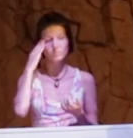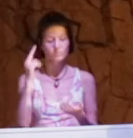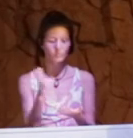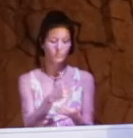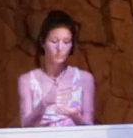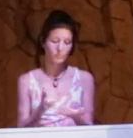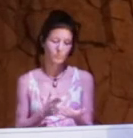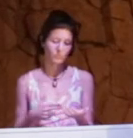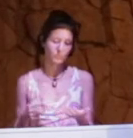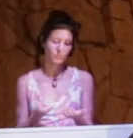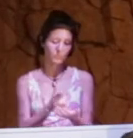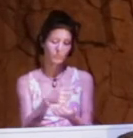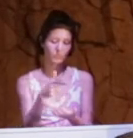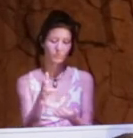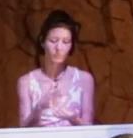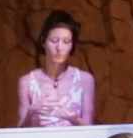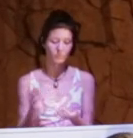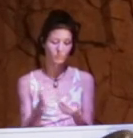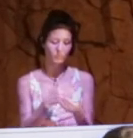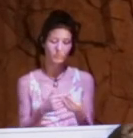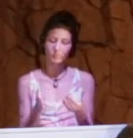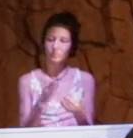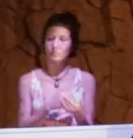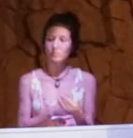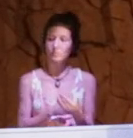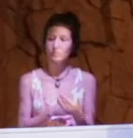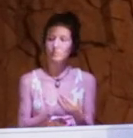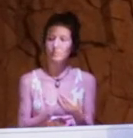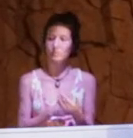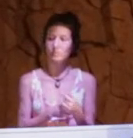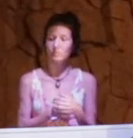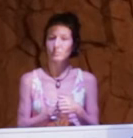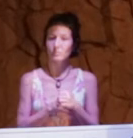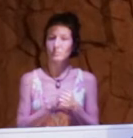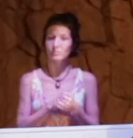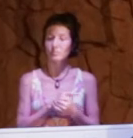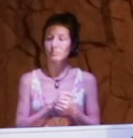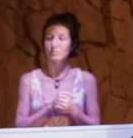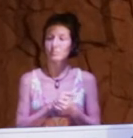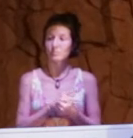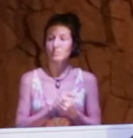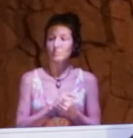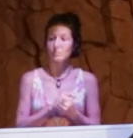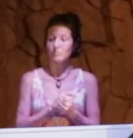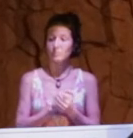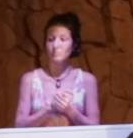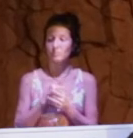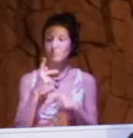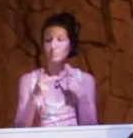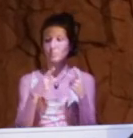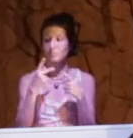Manu, que ela conta a partir de uma pesquisa, um pensamento crítico, inclusive, de algumas regiões lá do continente